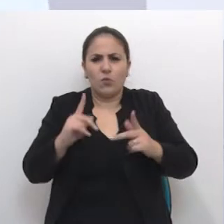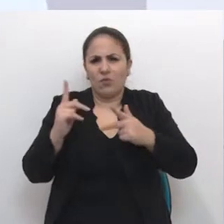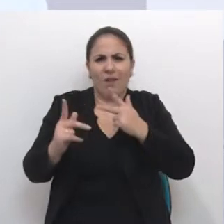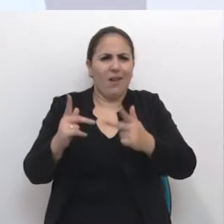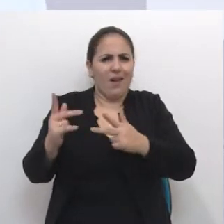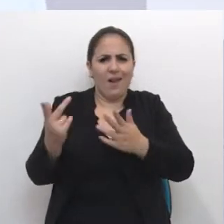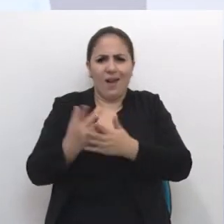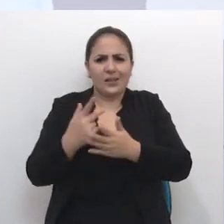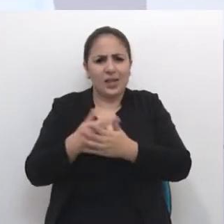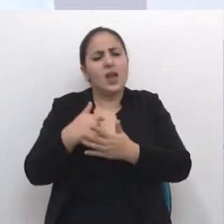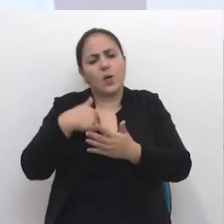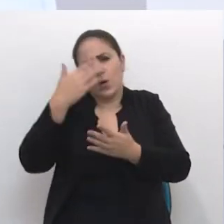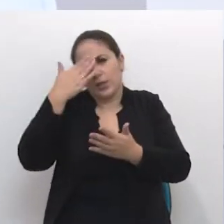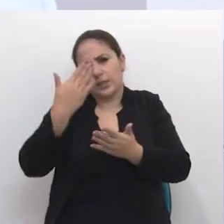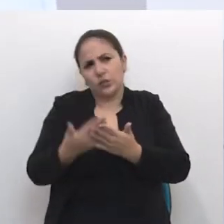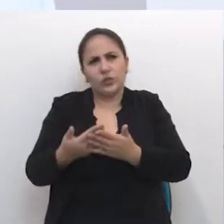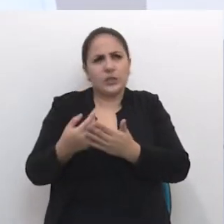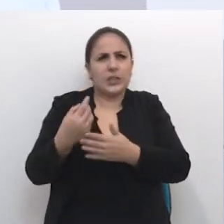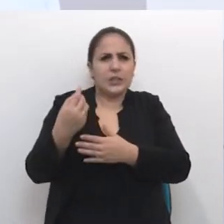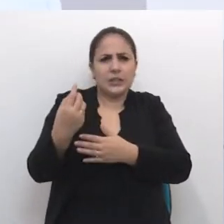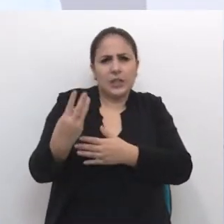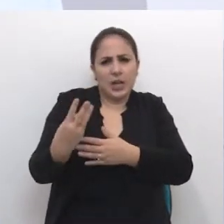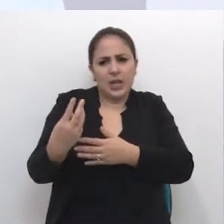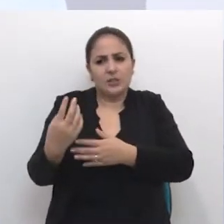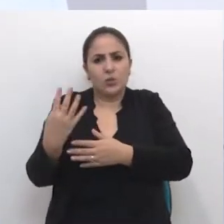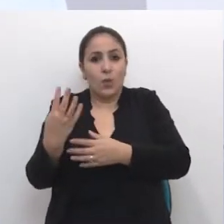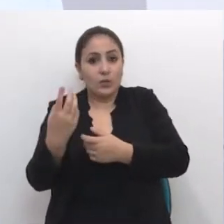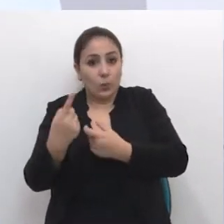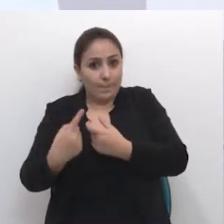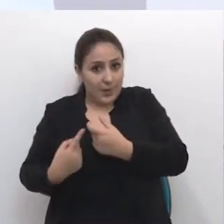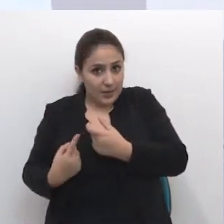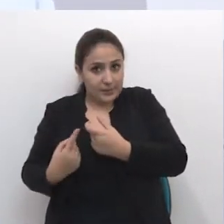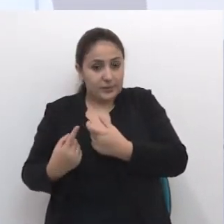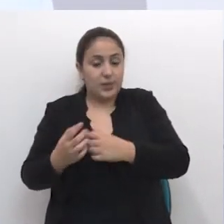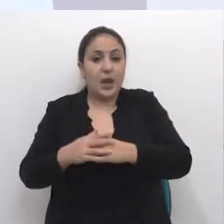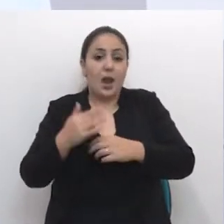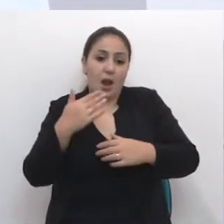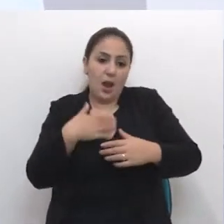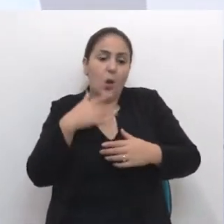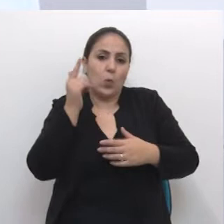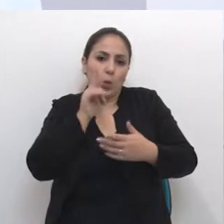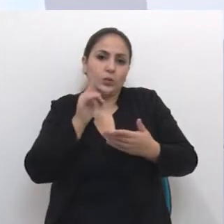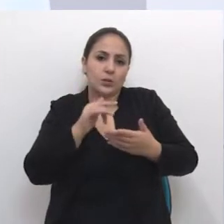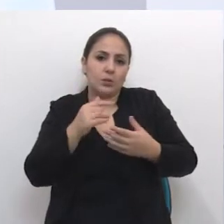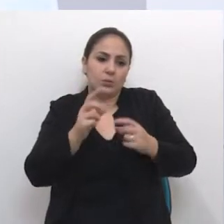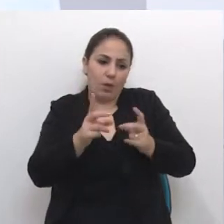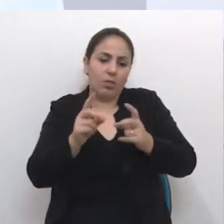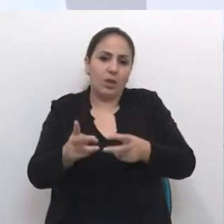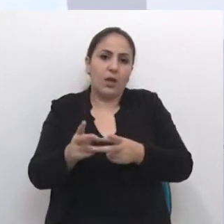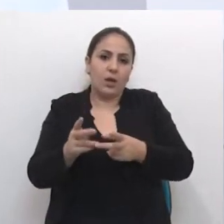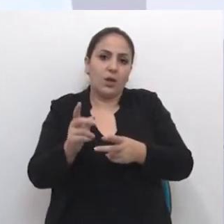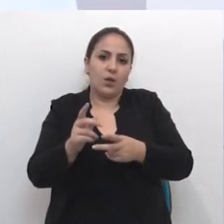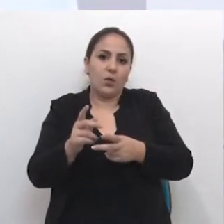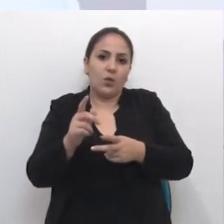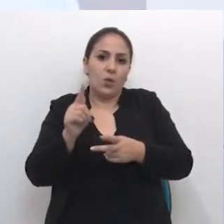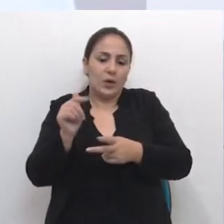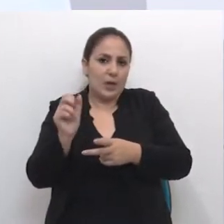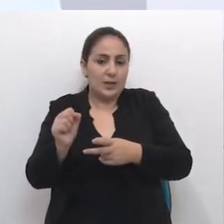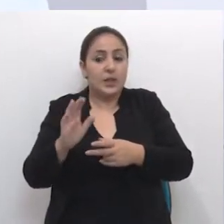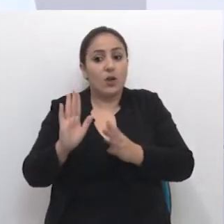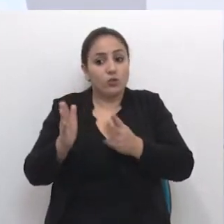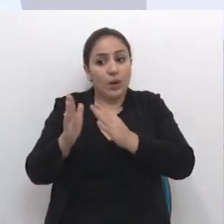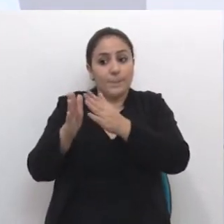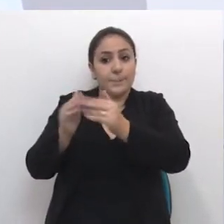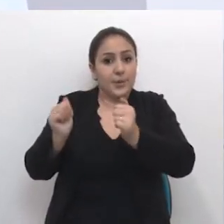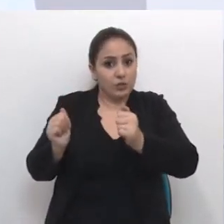as pessoas, mas eu acredito que 3, 4 meses, né, eu estou fornecendo o gás GNV. Até fiz um